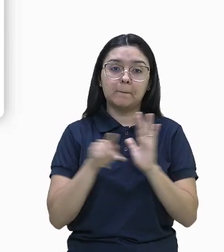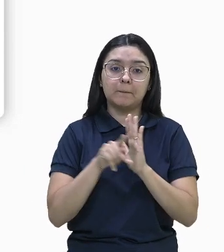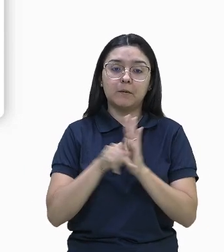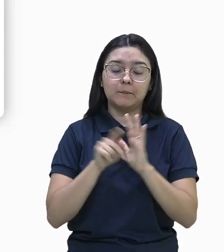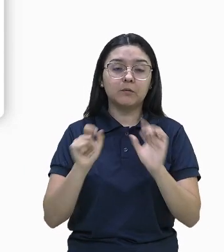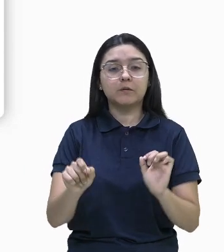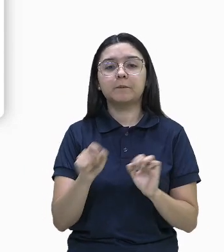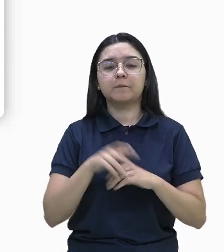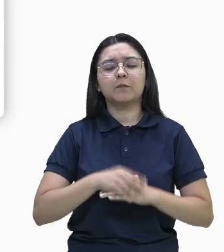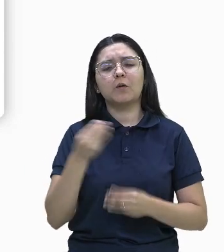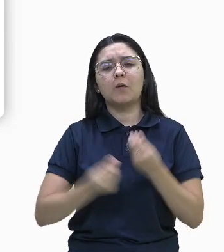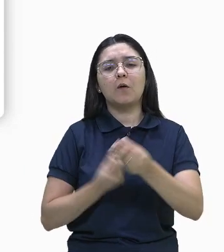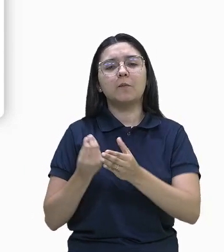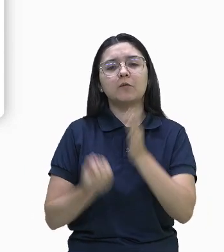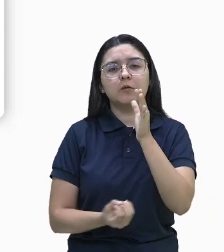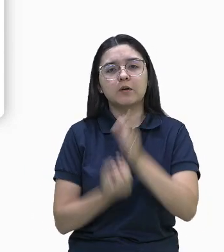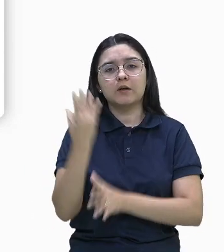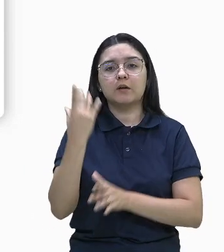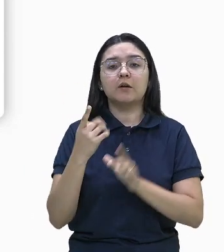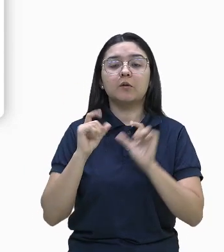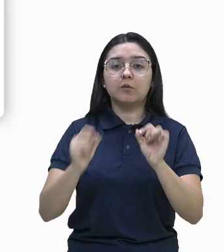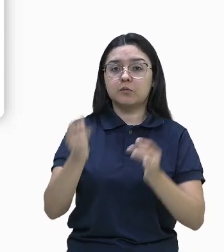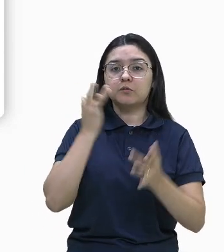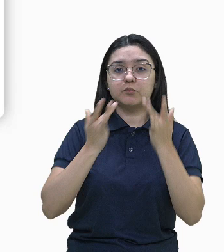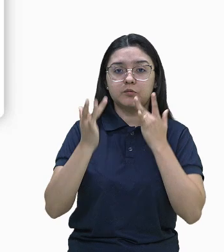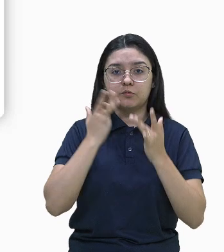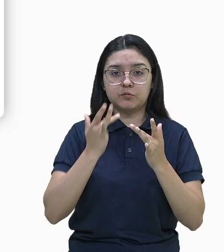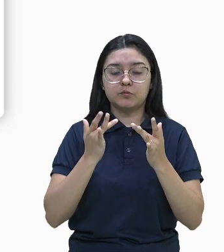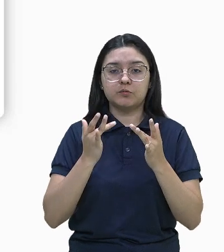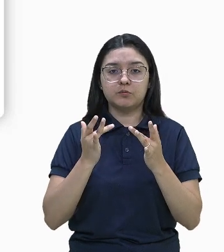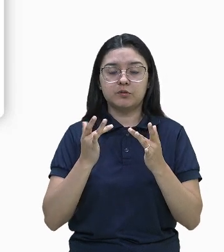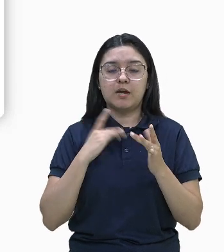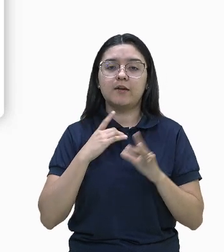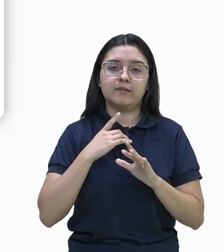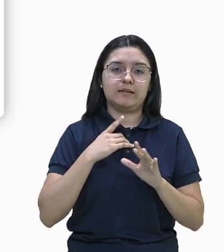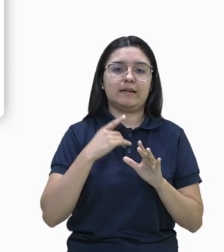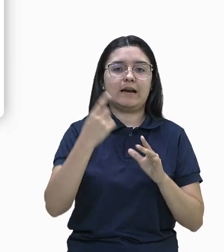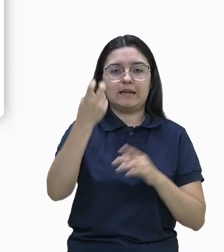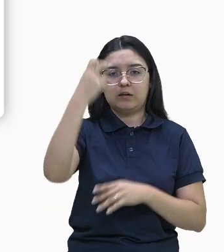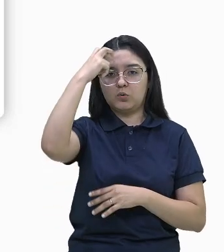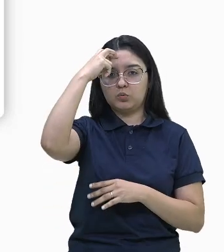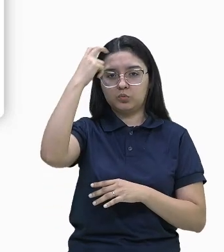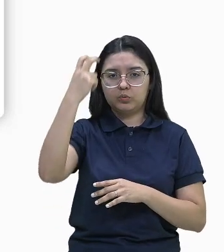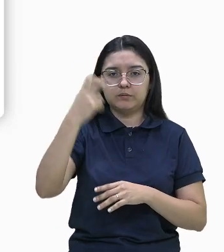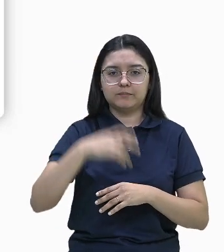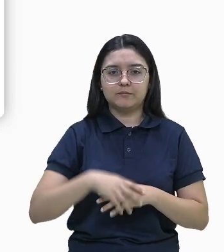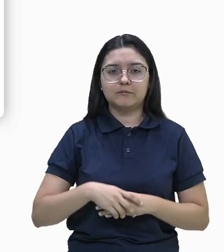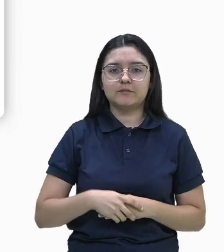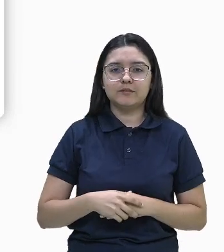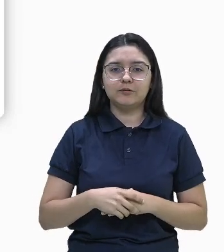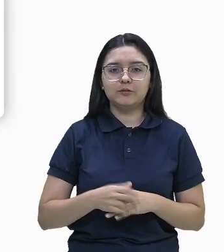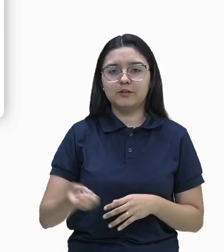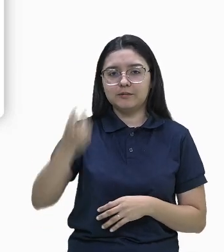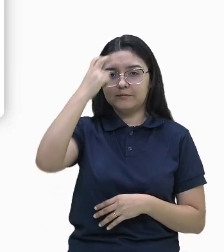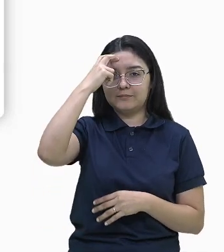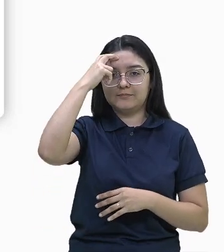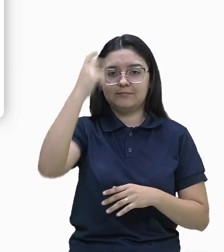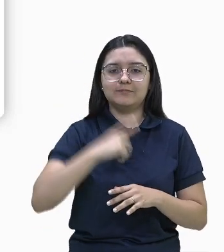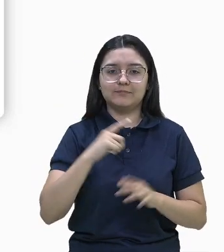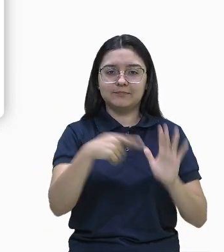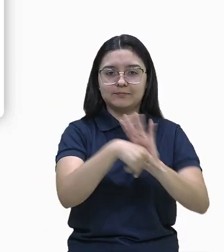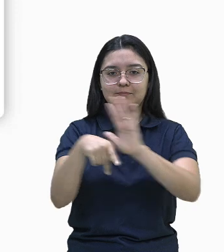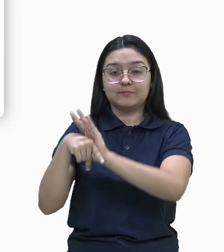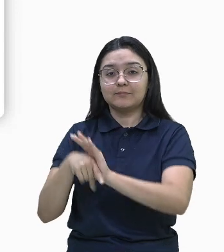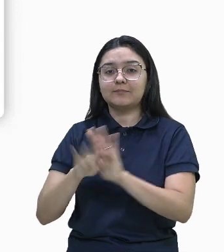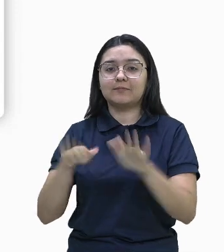do como surgiu o teatro em cada cultura. Atualmente, né, existem 4 tipos